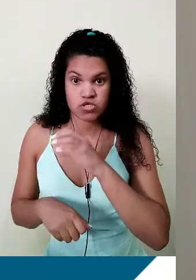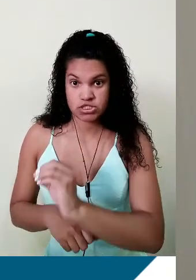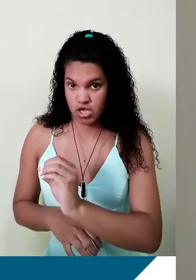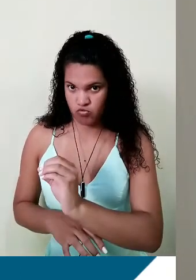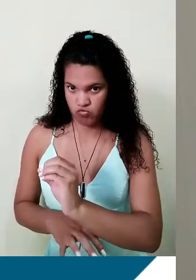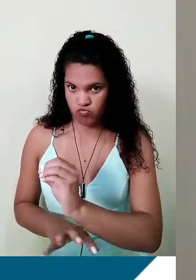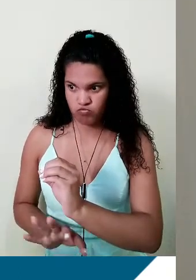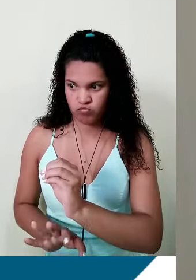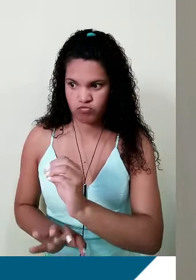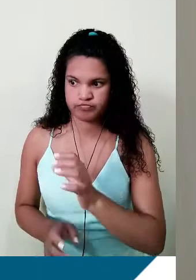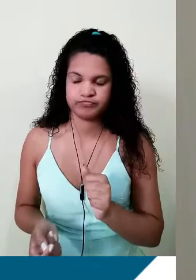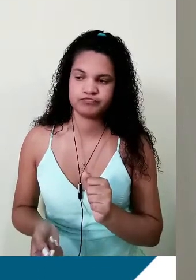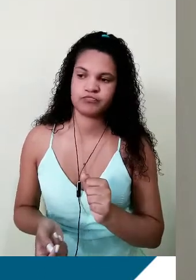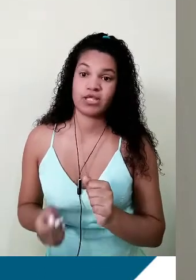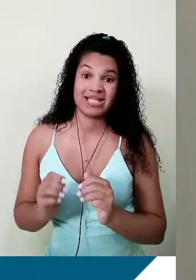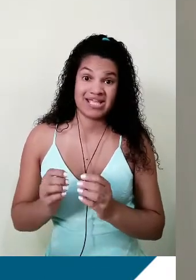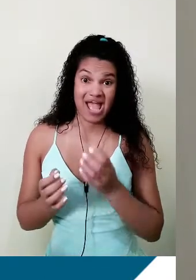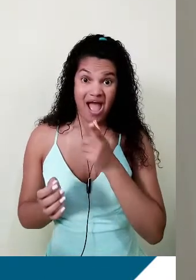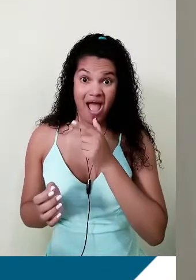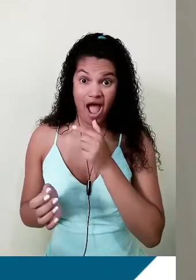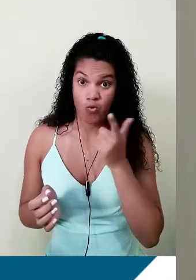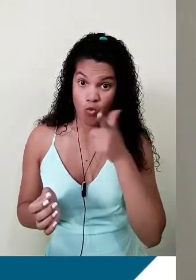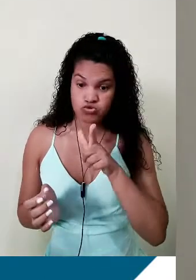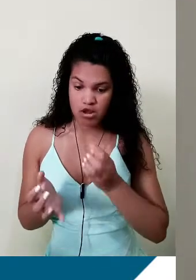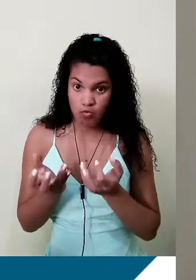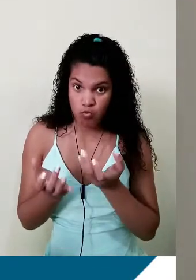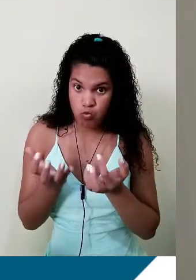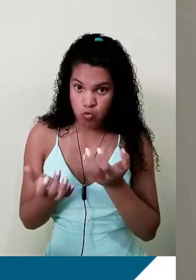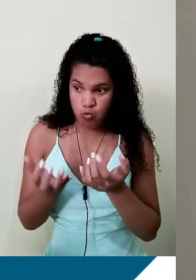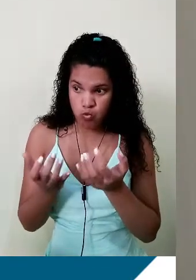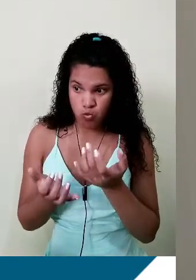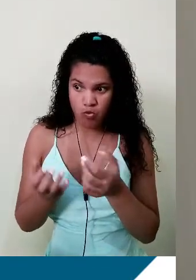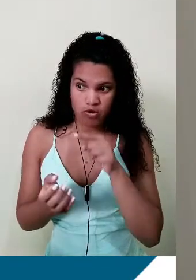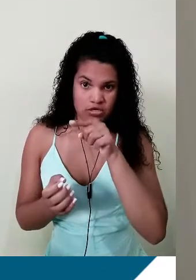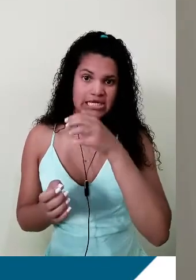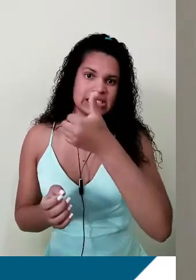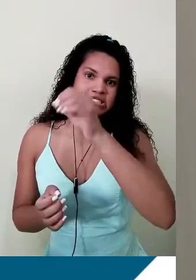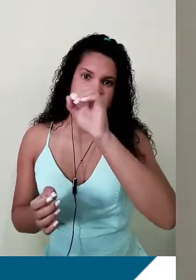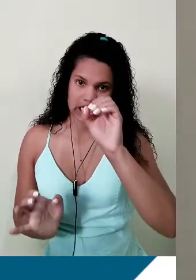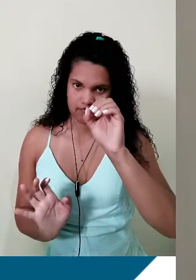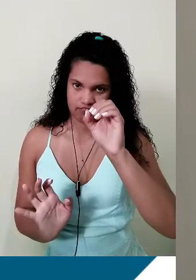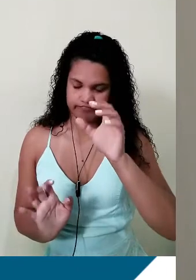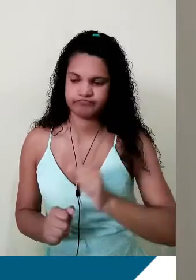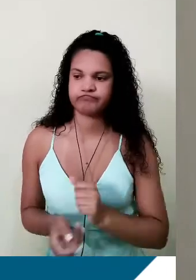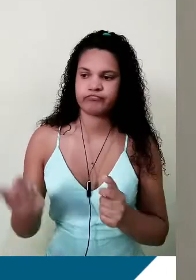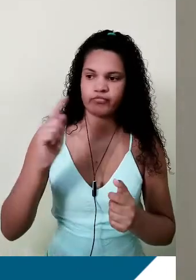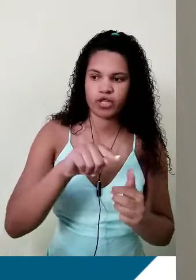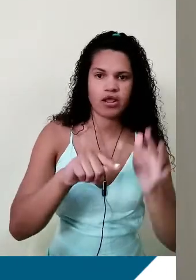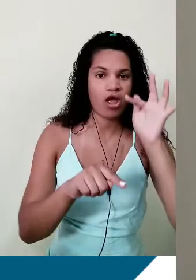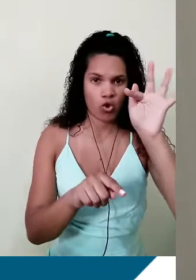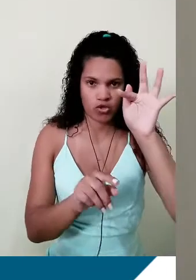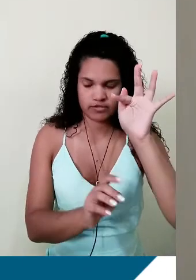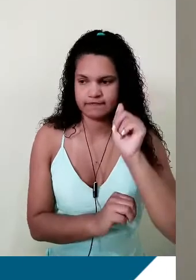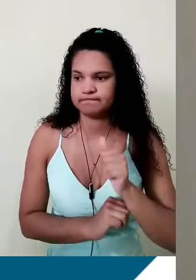Celsius. Isso, é claro, a nível do mar. Na escala Fahrenheit, esses valores